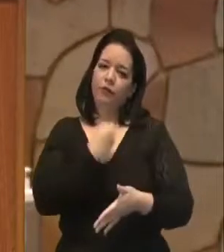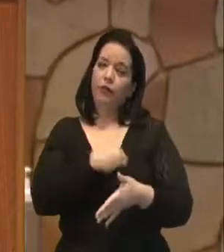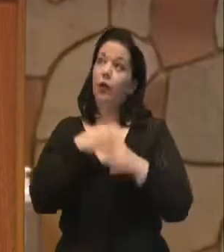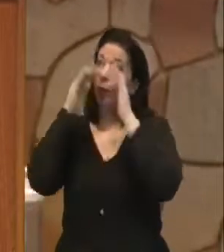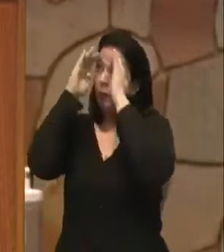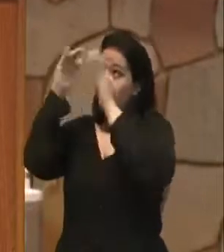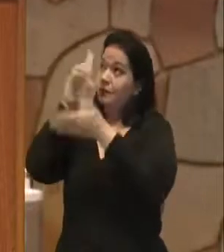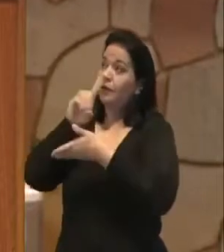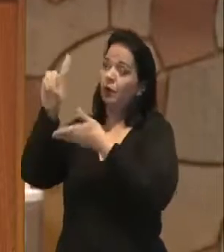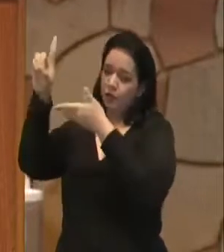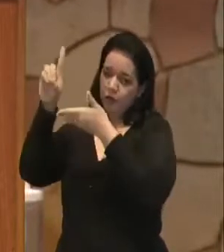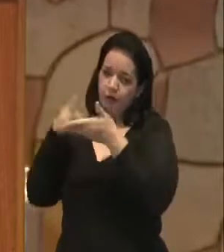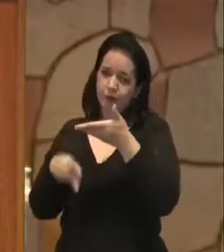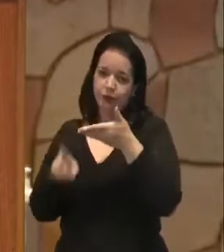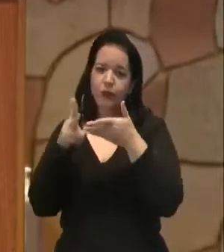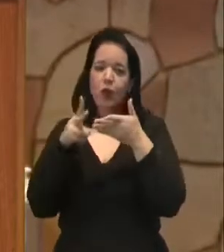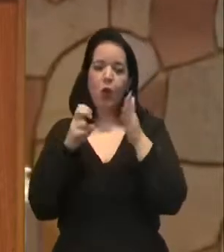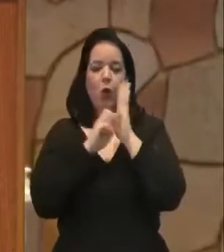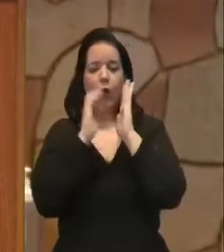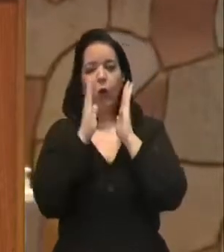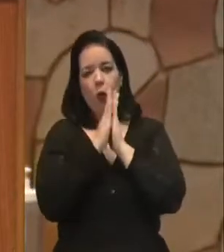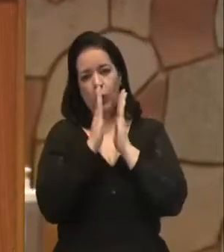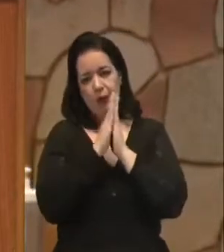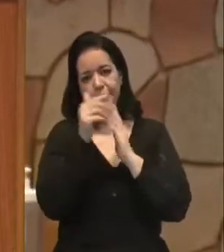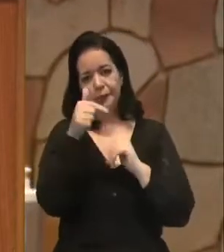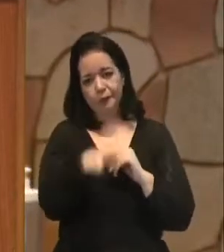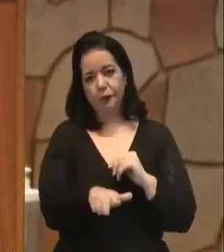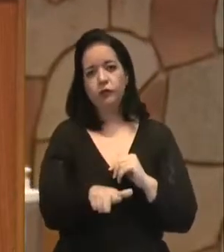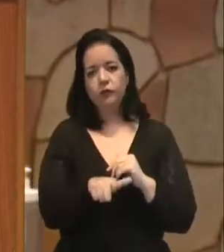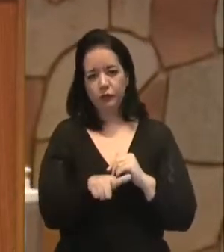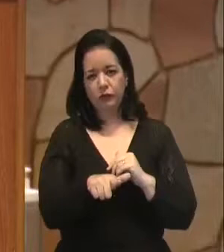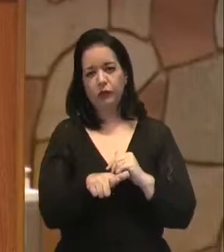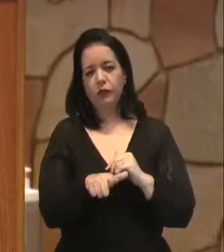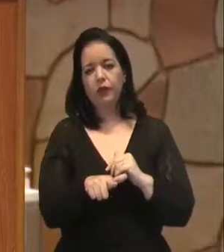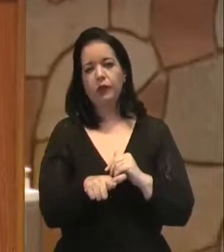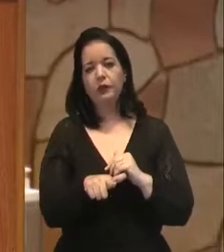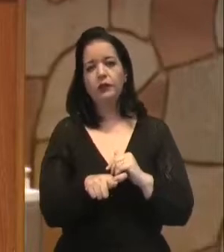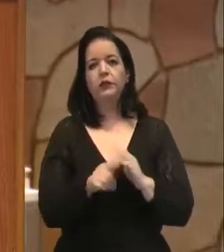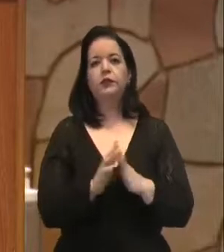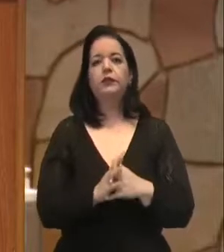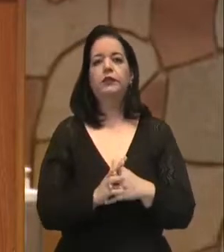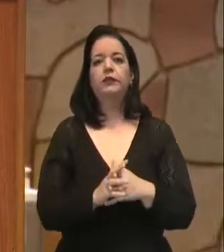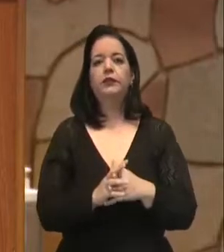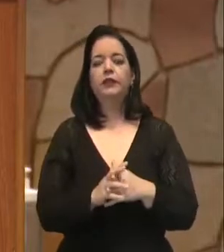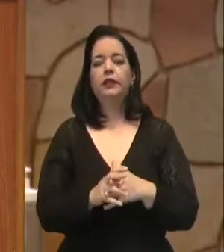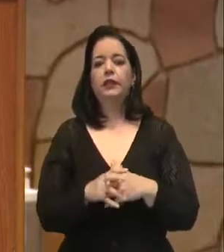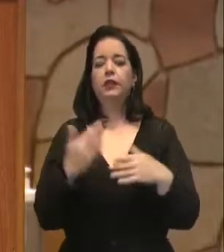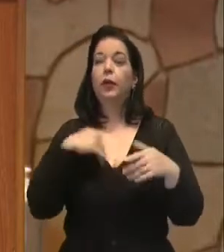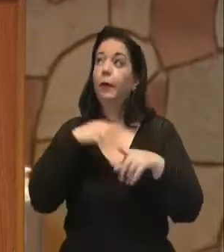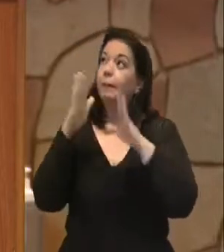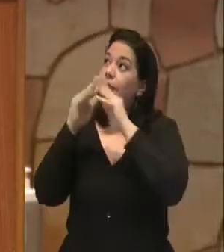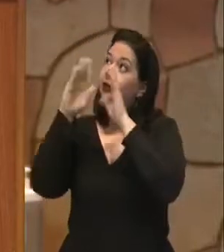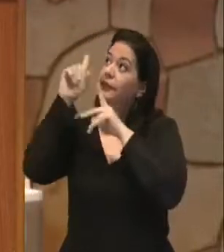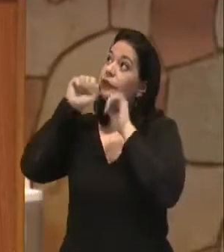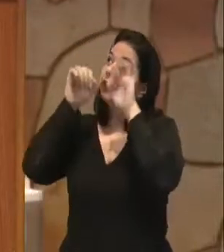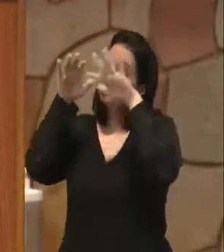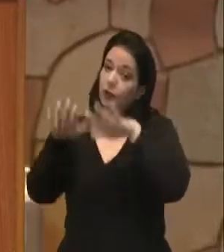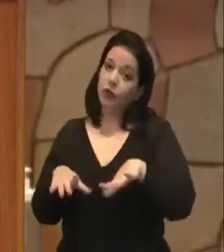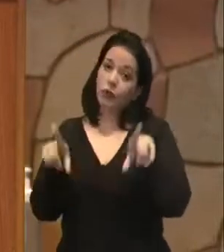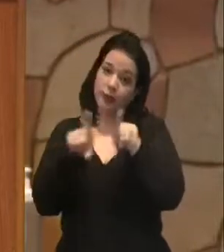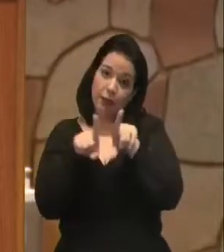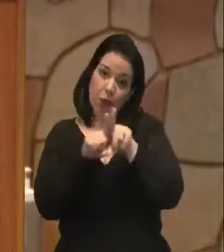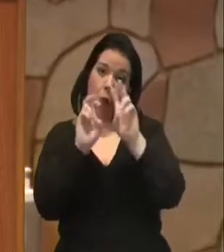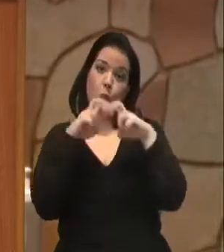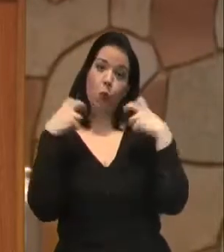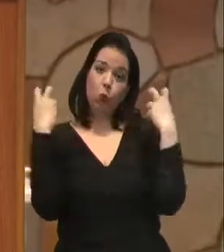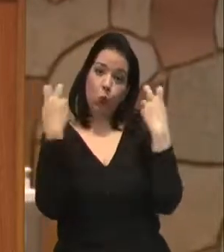orar mais uma vez, dedicando ao Senhor esse tempo de ensino da sua palavra e buscando já a bênção do Senhor para o culto